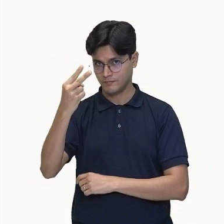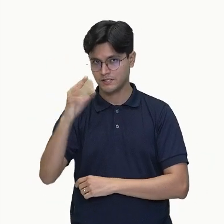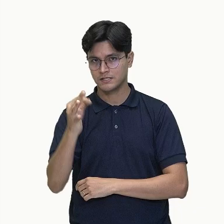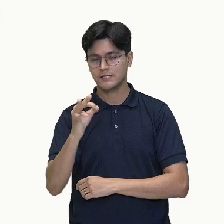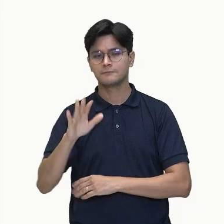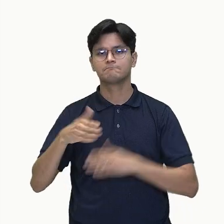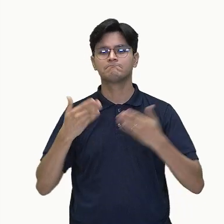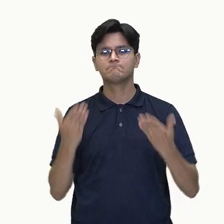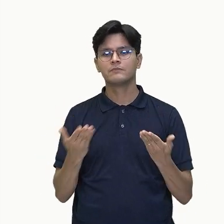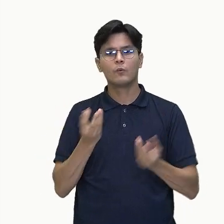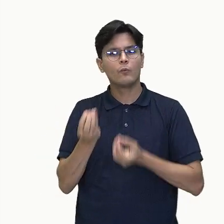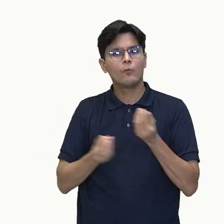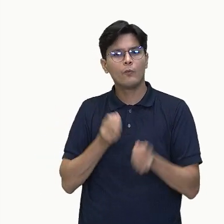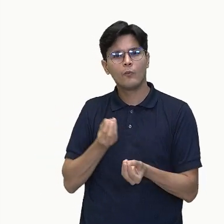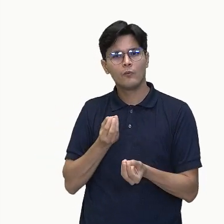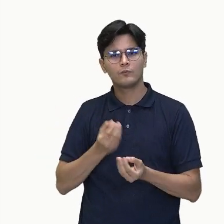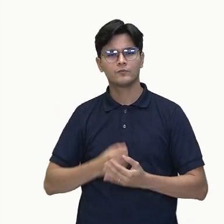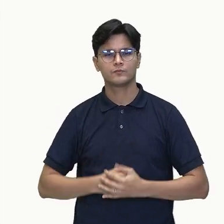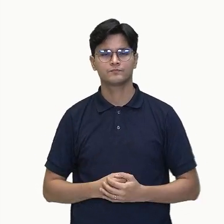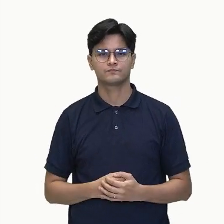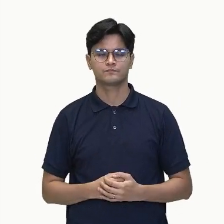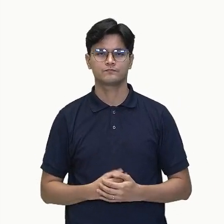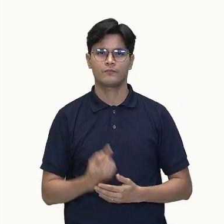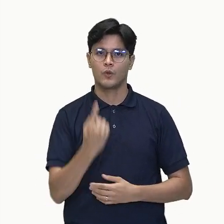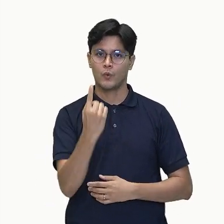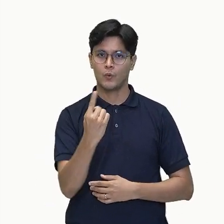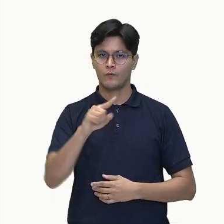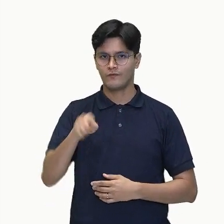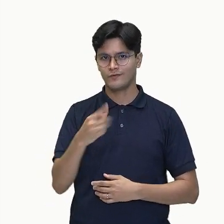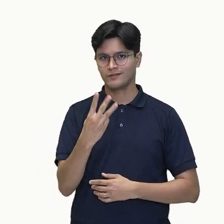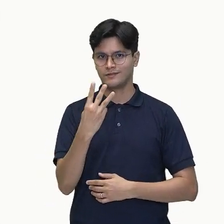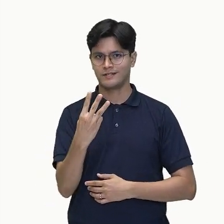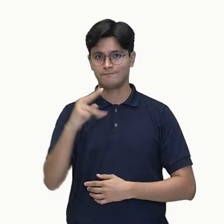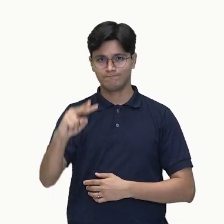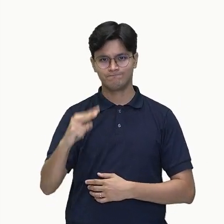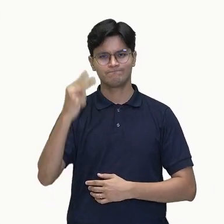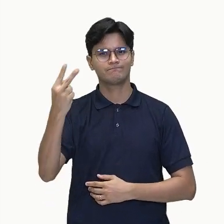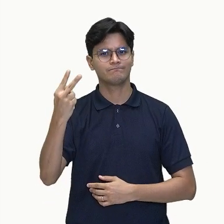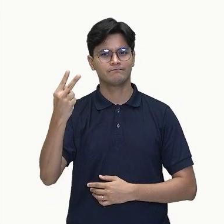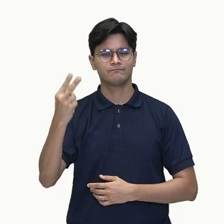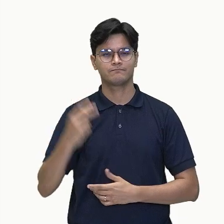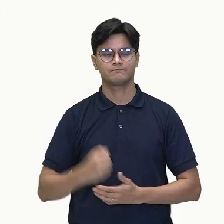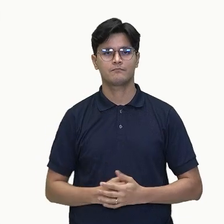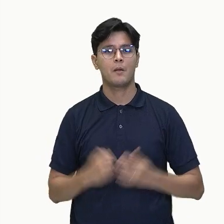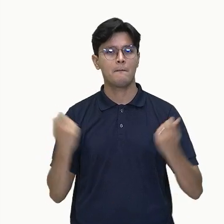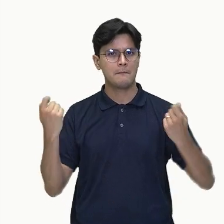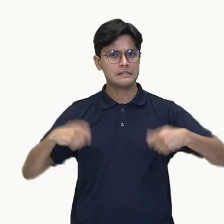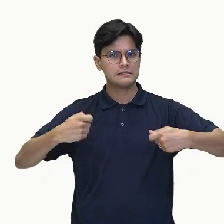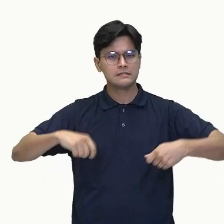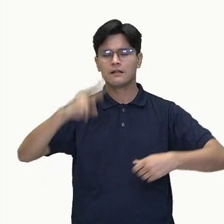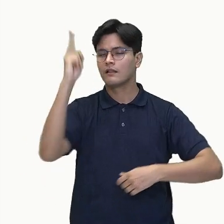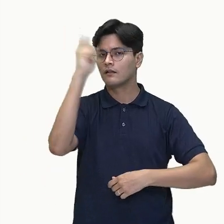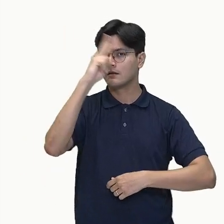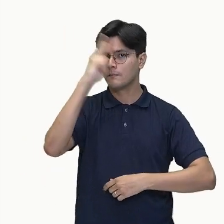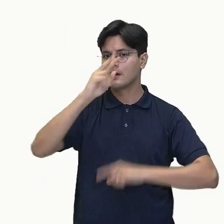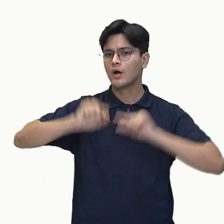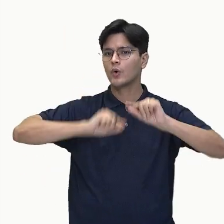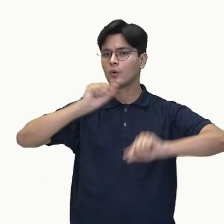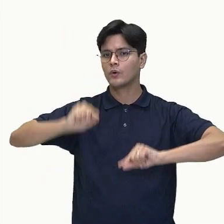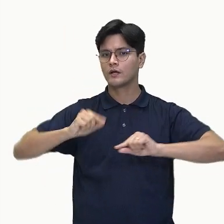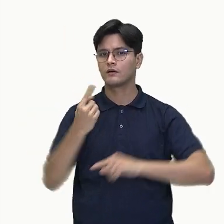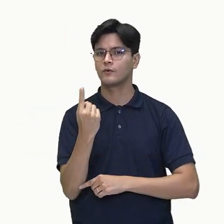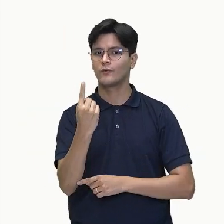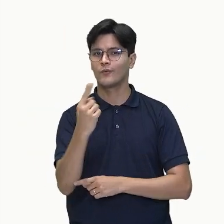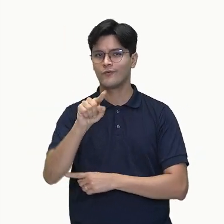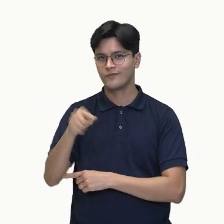aqui e resolver 1,3 ao quadrado. Vale lembrar o seguinte, tá? Que 1,3 ao quadrado